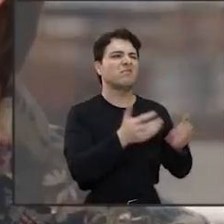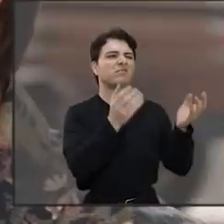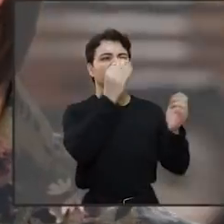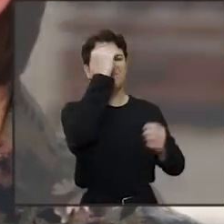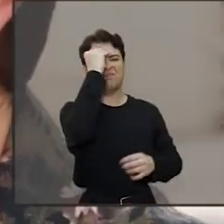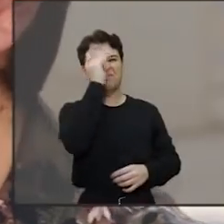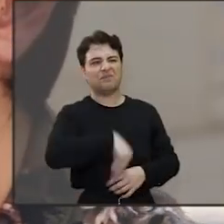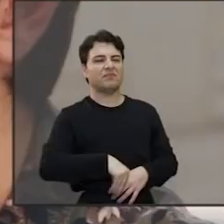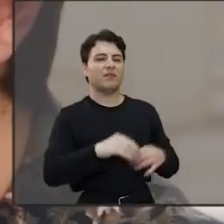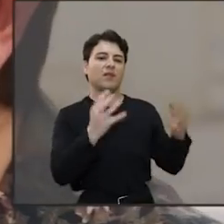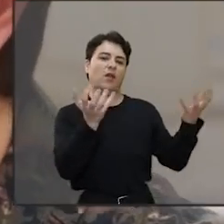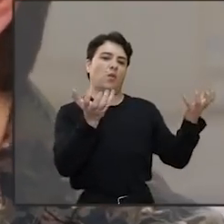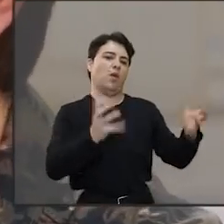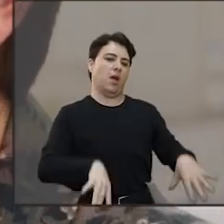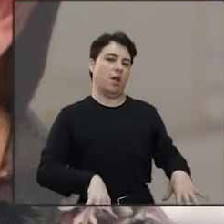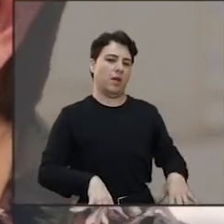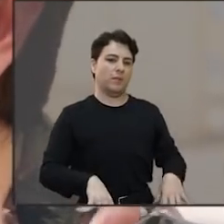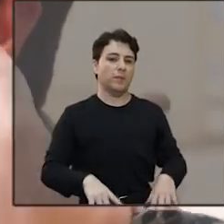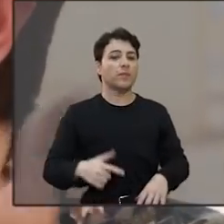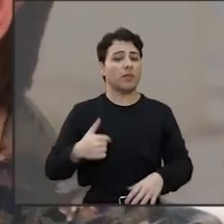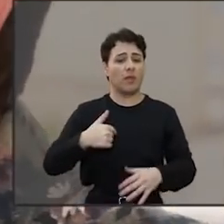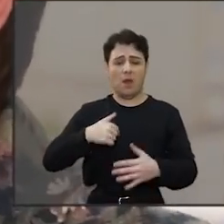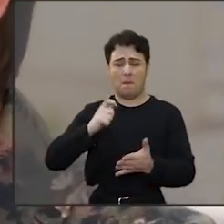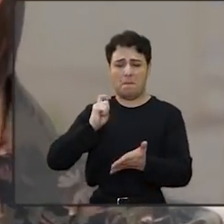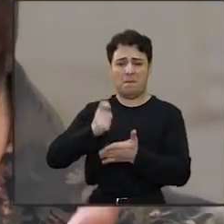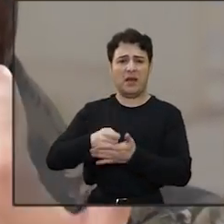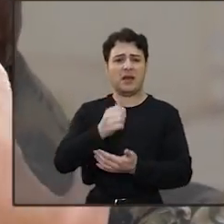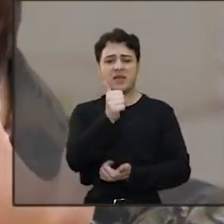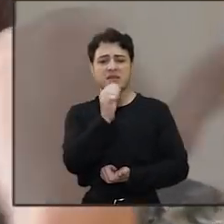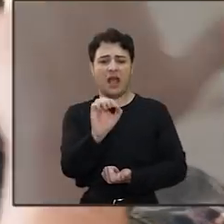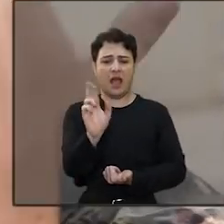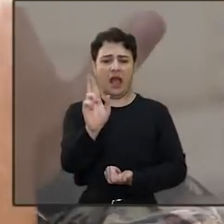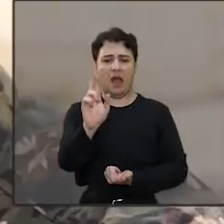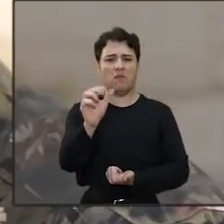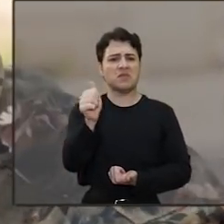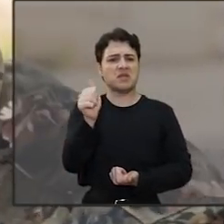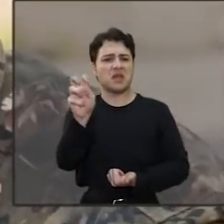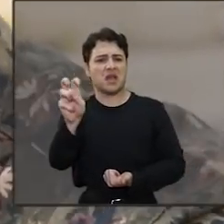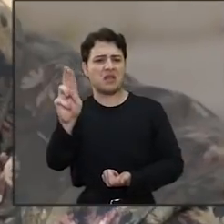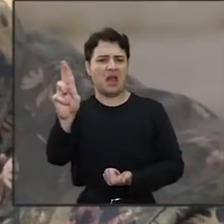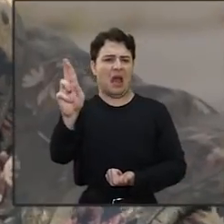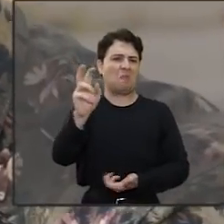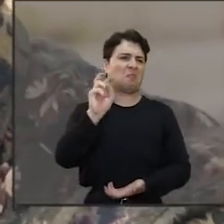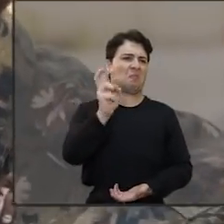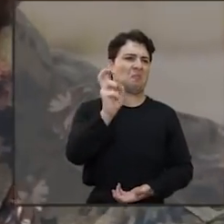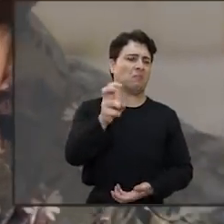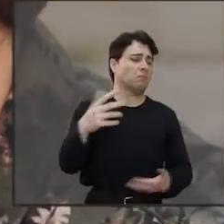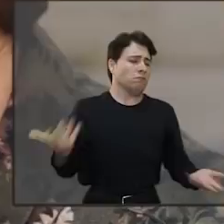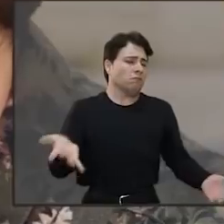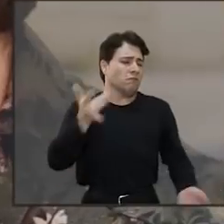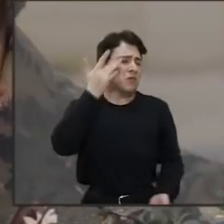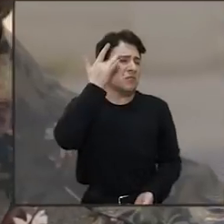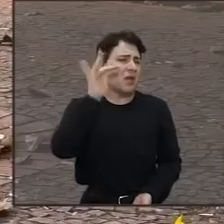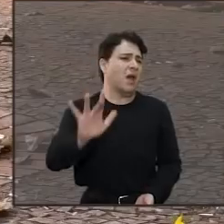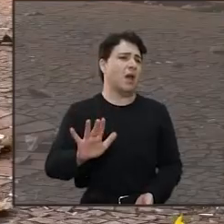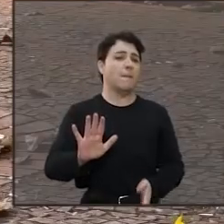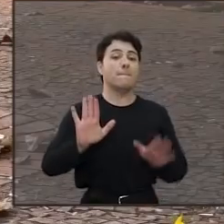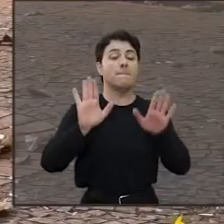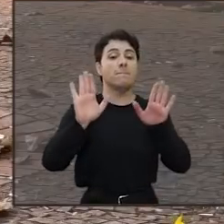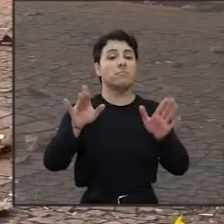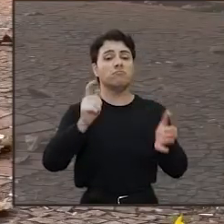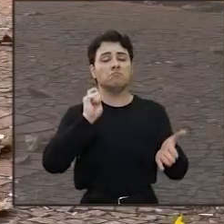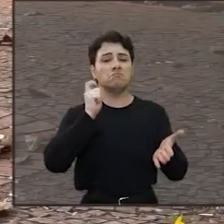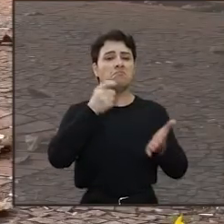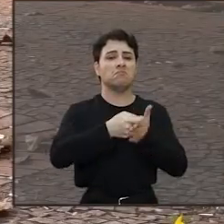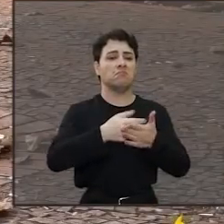para ver cultura. Então acho que falta isso, falta criar essa mentalidade. Eu vou gastar 10 reais, 15 reais, 5 reais, não sei quanto você vai gastar. Mas